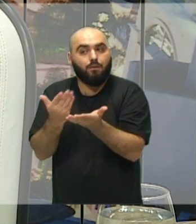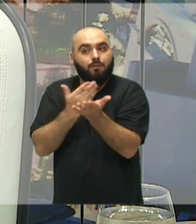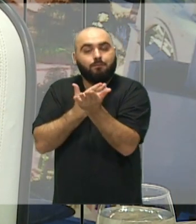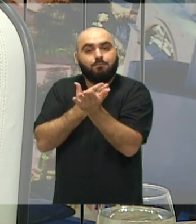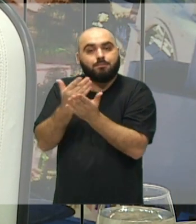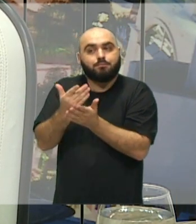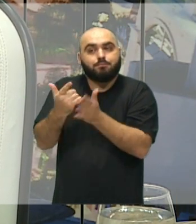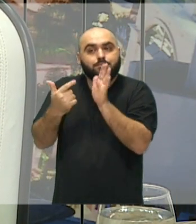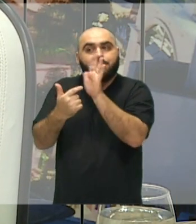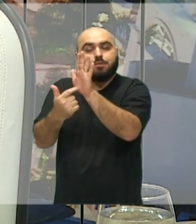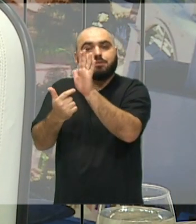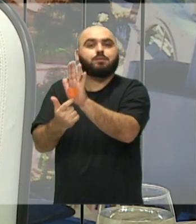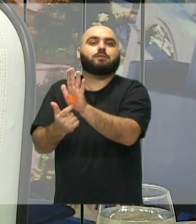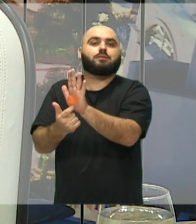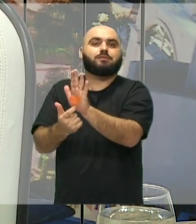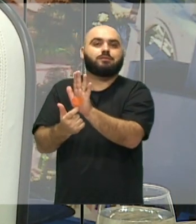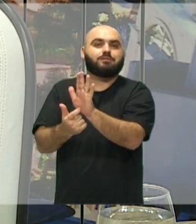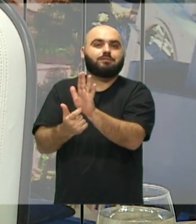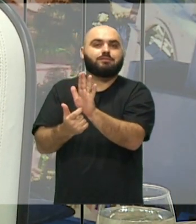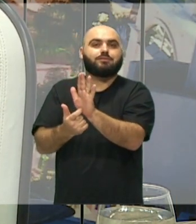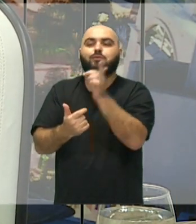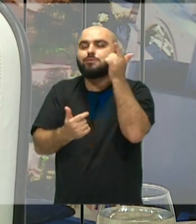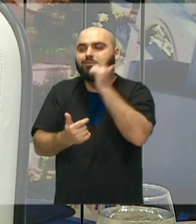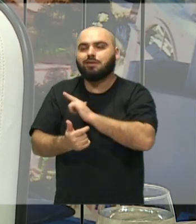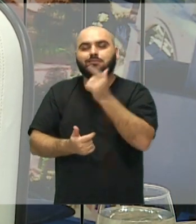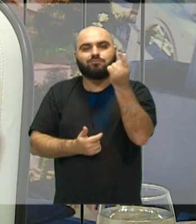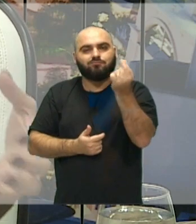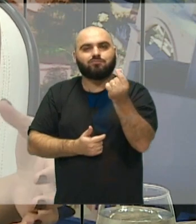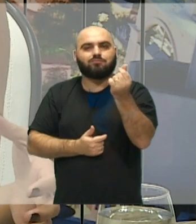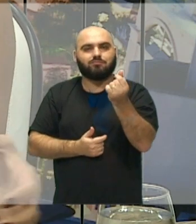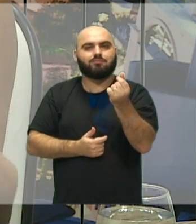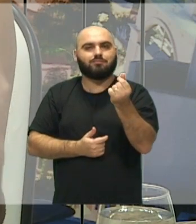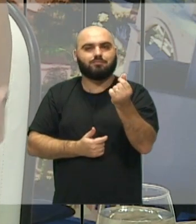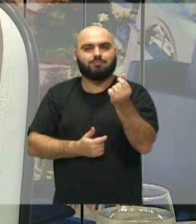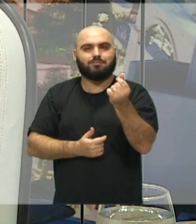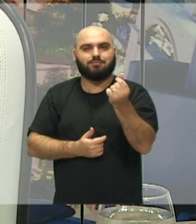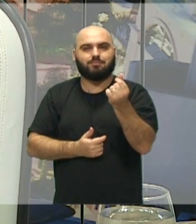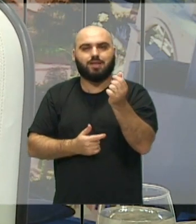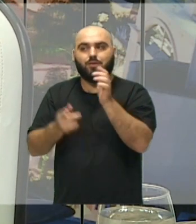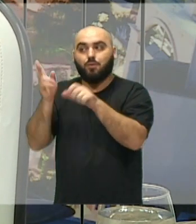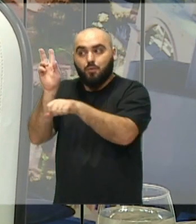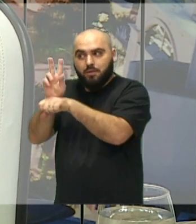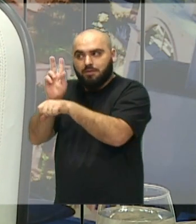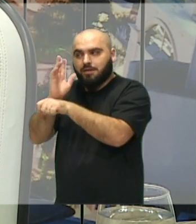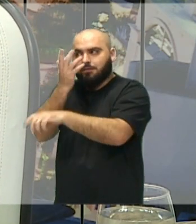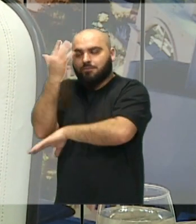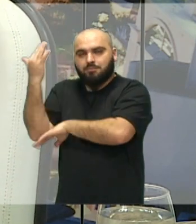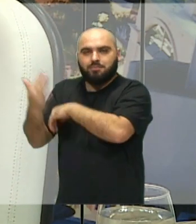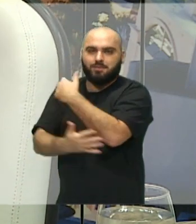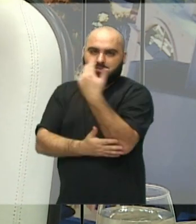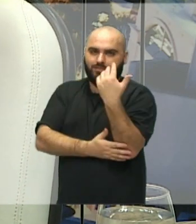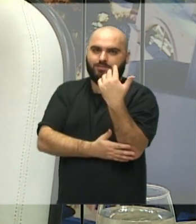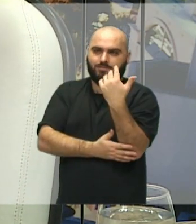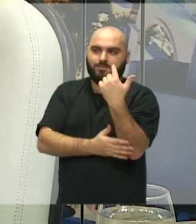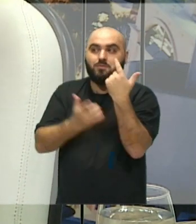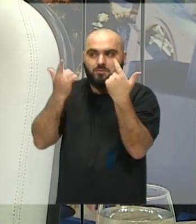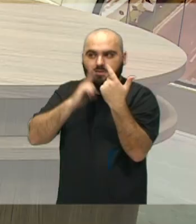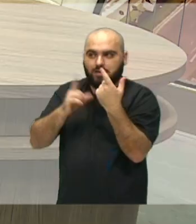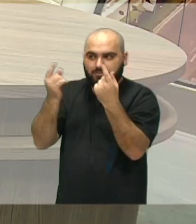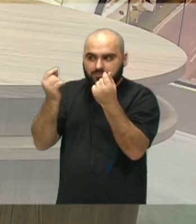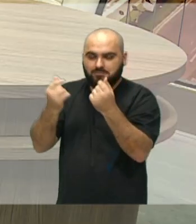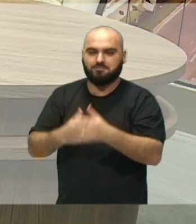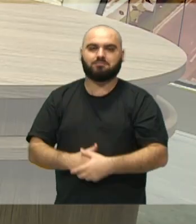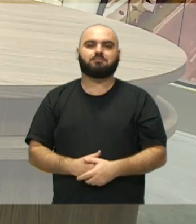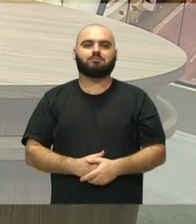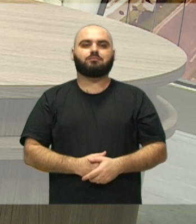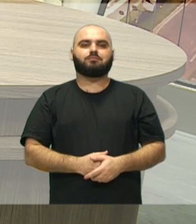a gente está mostrando existem formas de ganhar dinheiro com a preservação do meio ambiente, né? Com a conservação.